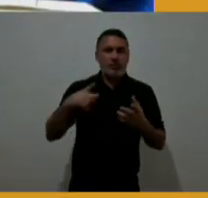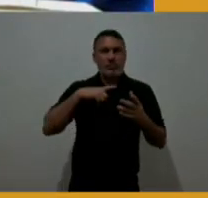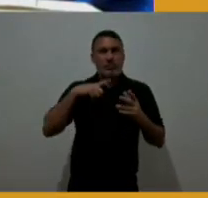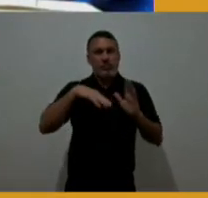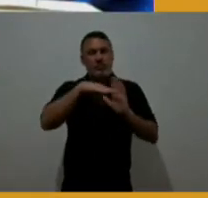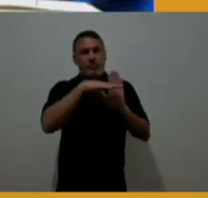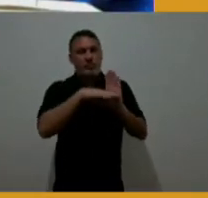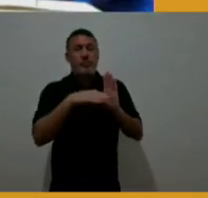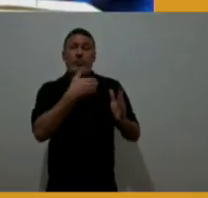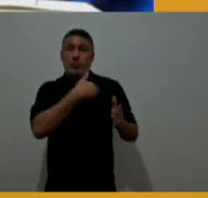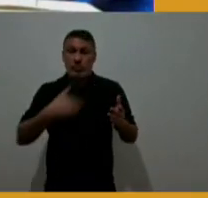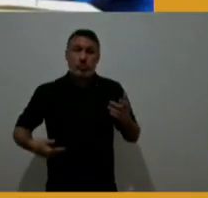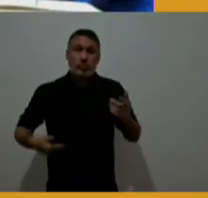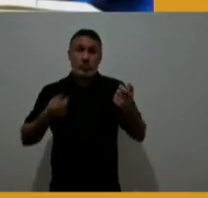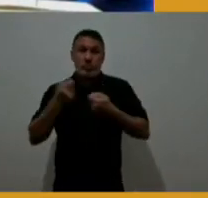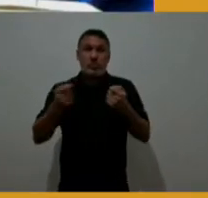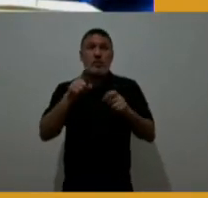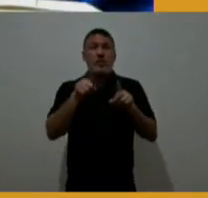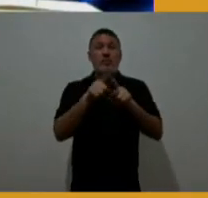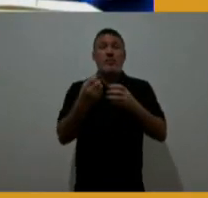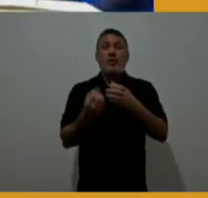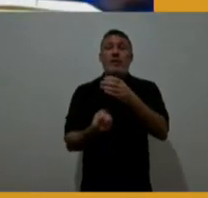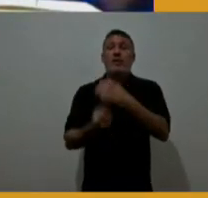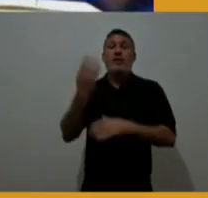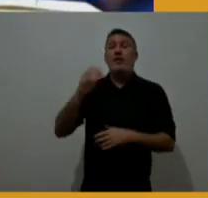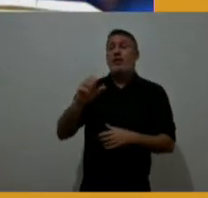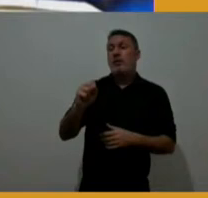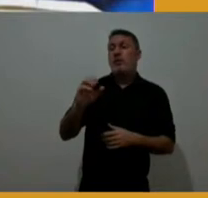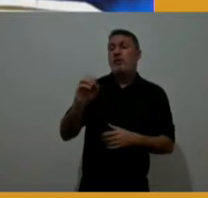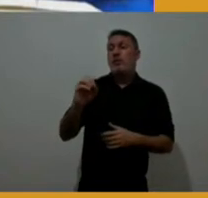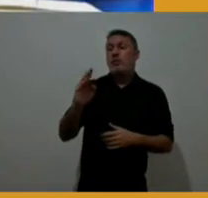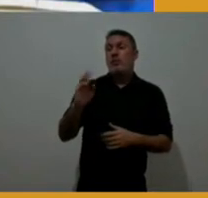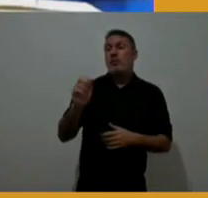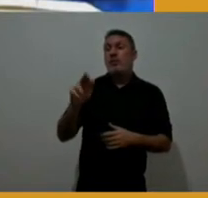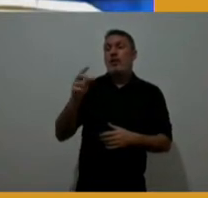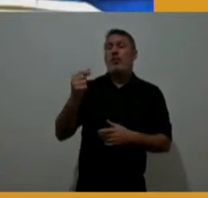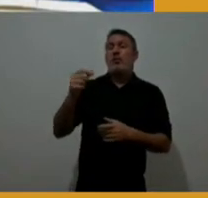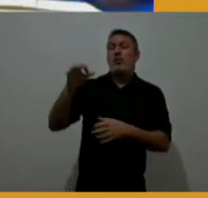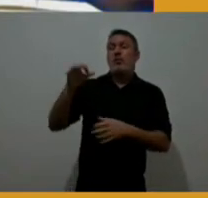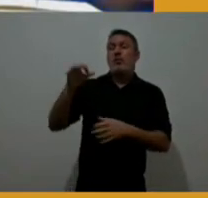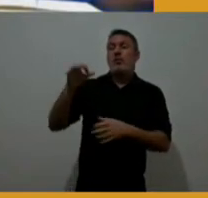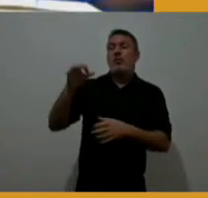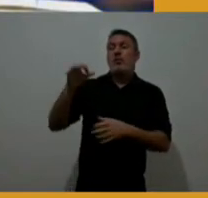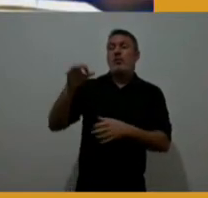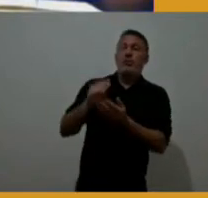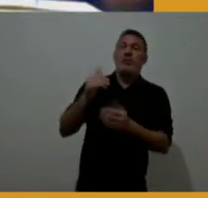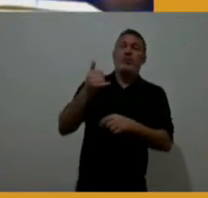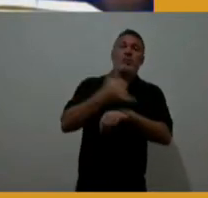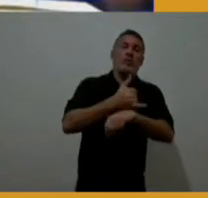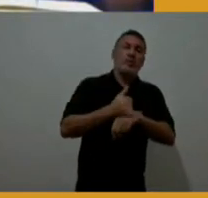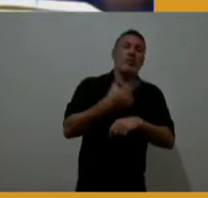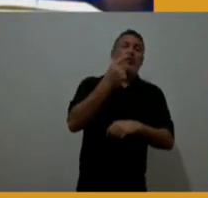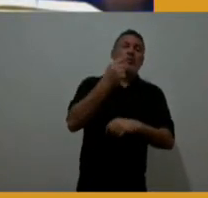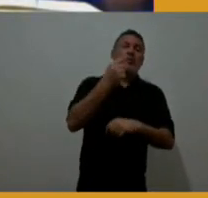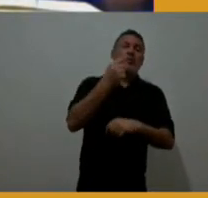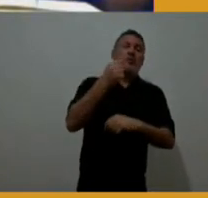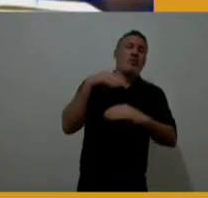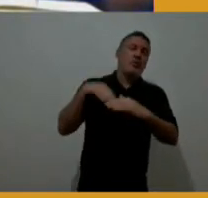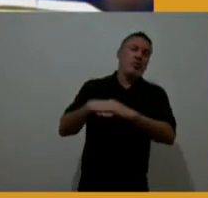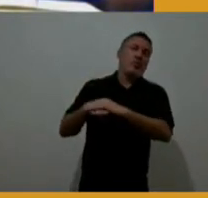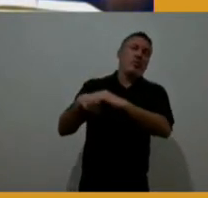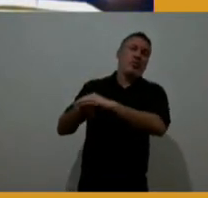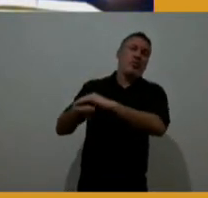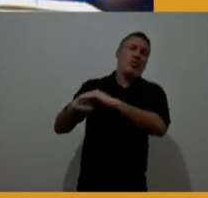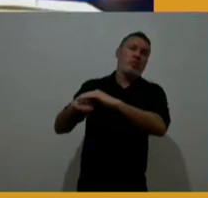é a criação do Fundo Soberano. Nós, hoje, parte da nossa receita do petróleo do mês a mês, nós depositamos num Fundo Soberano, que